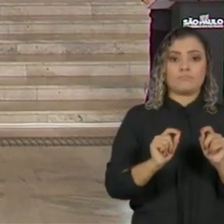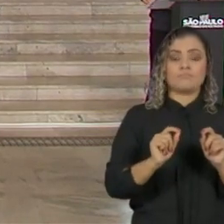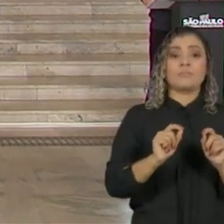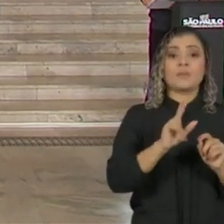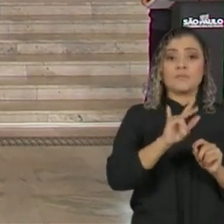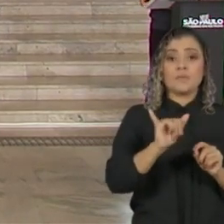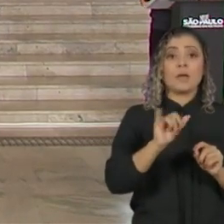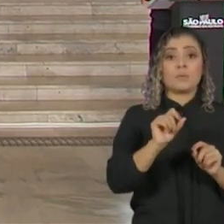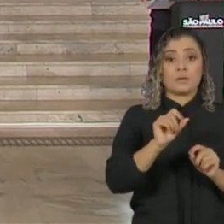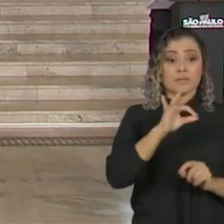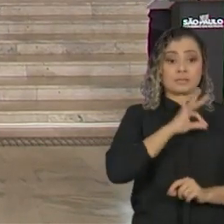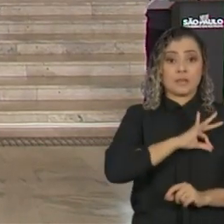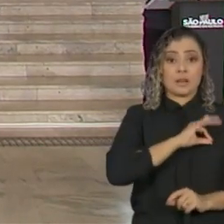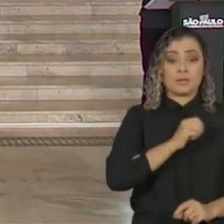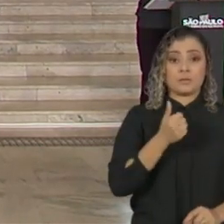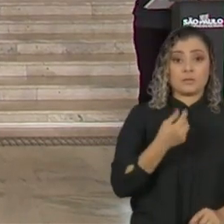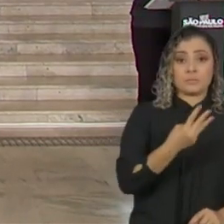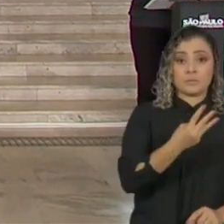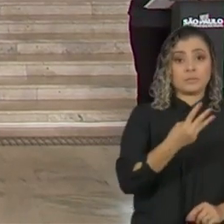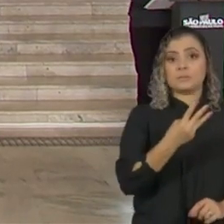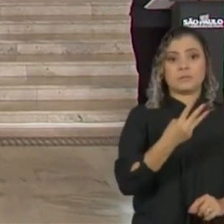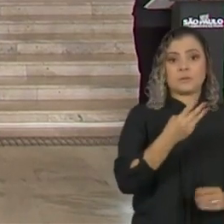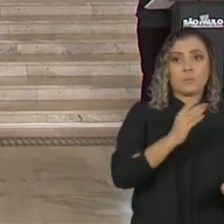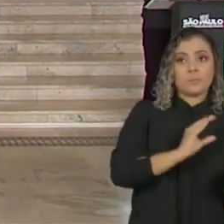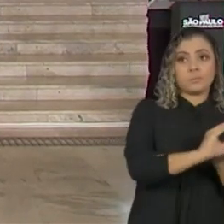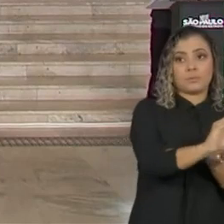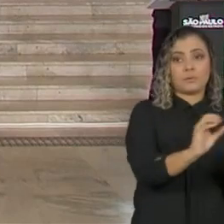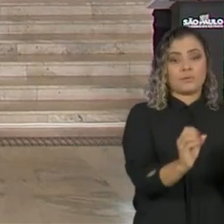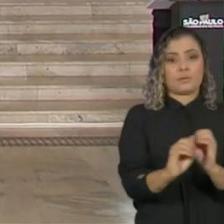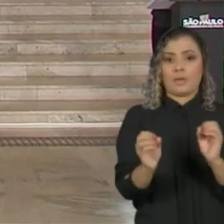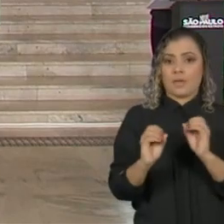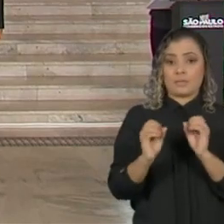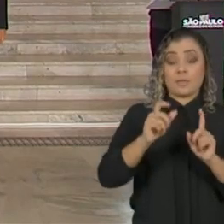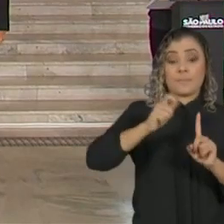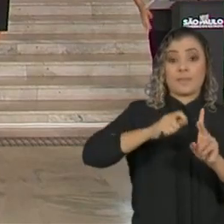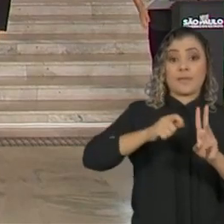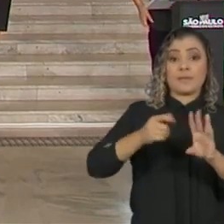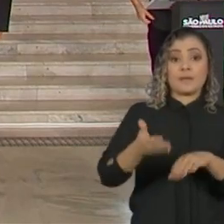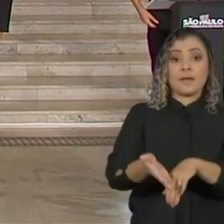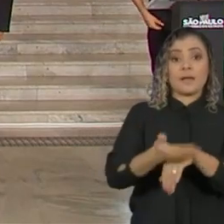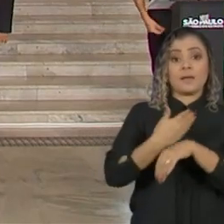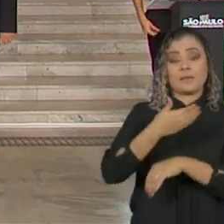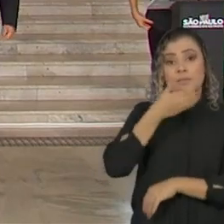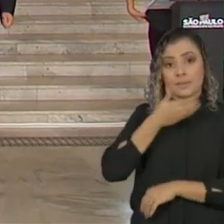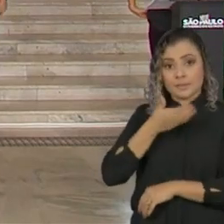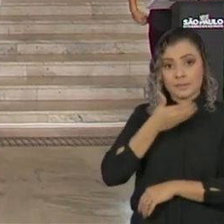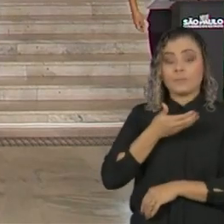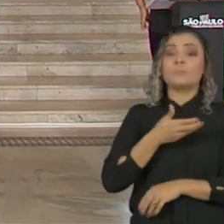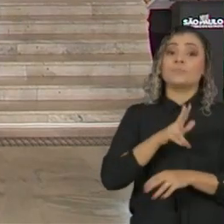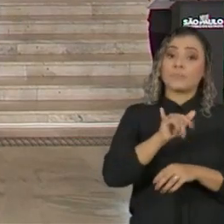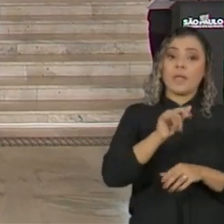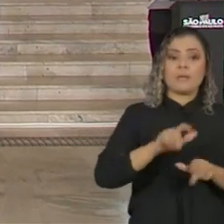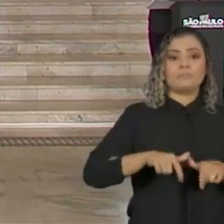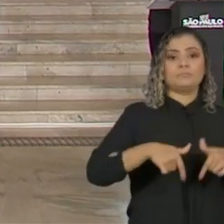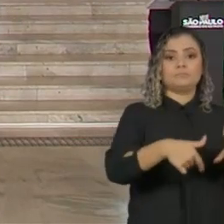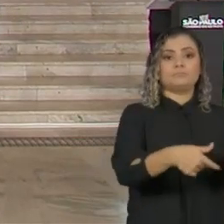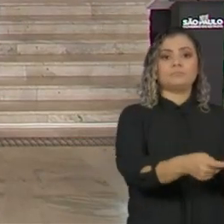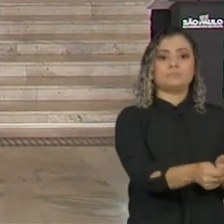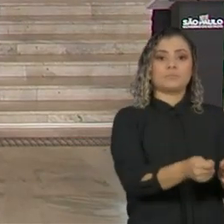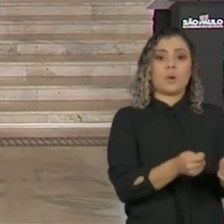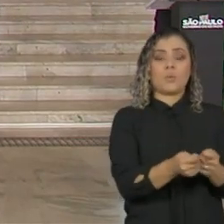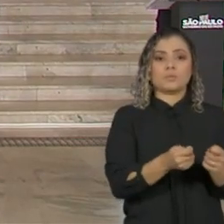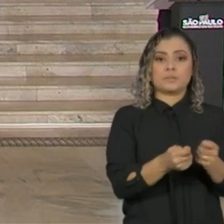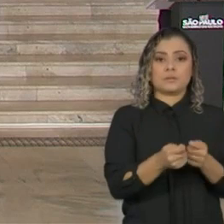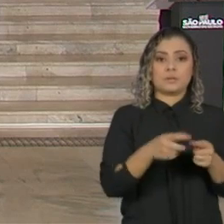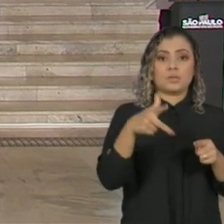a antecipação do 13º salário, que acontece meses antes do Natal. Essa é uma medida de contenção